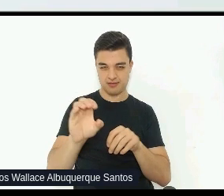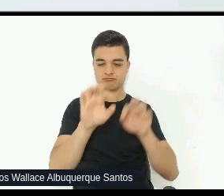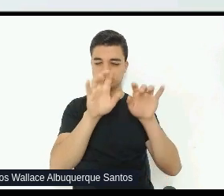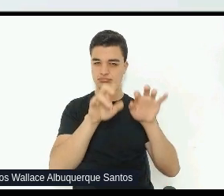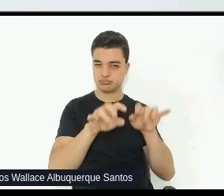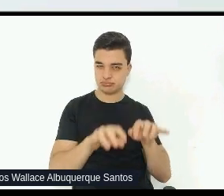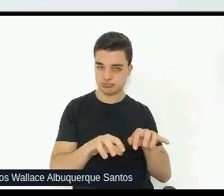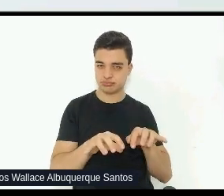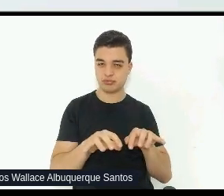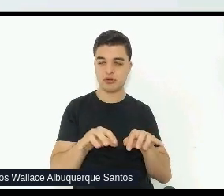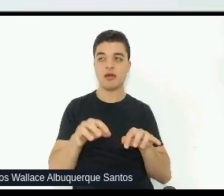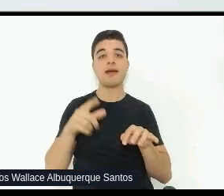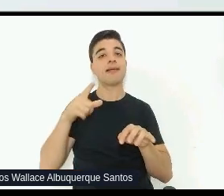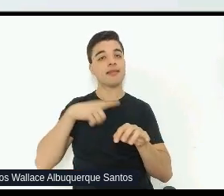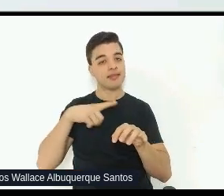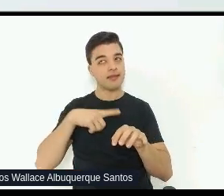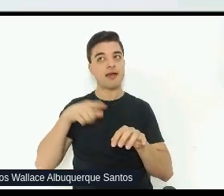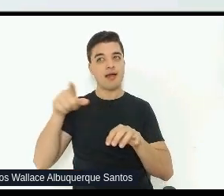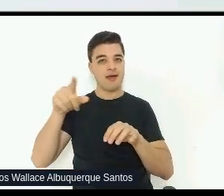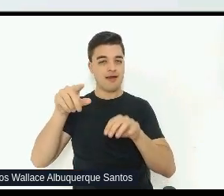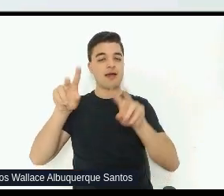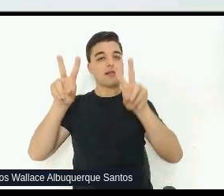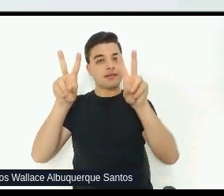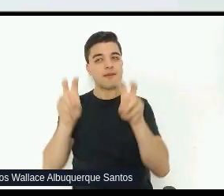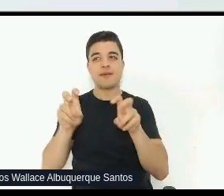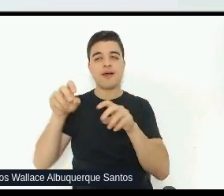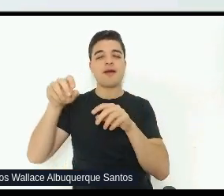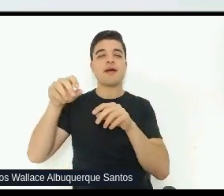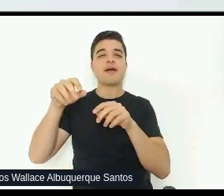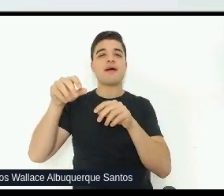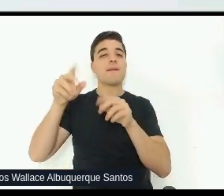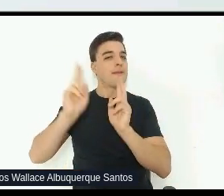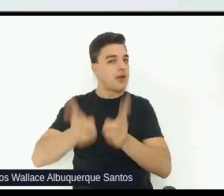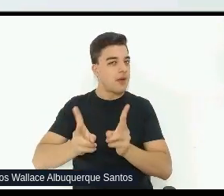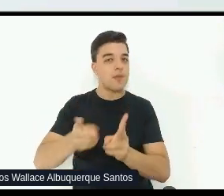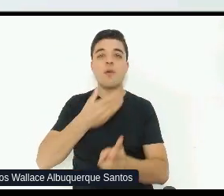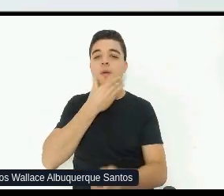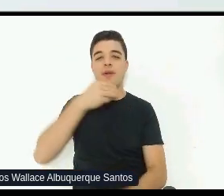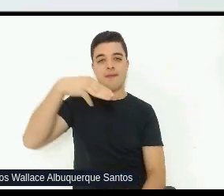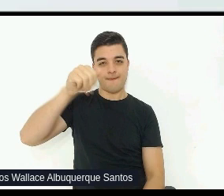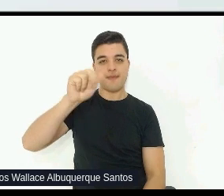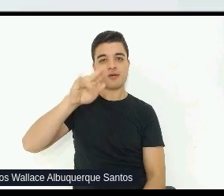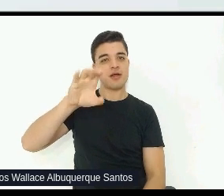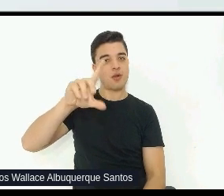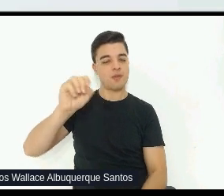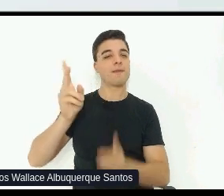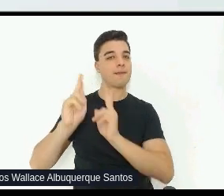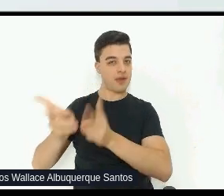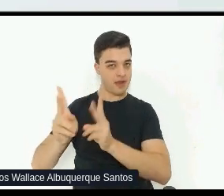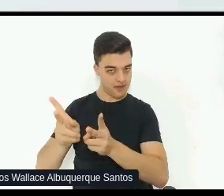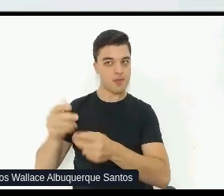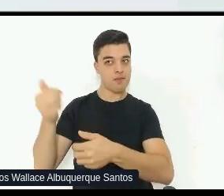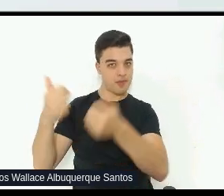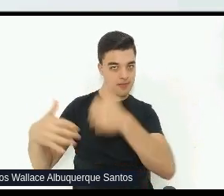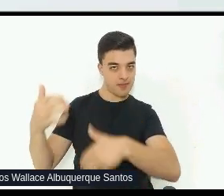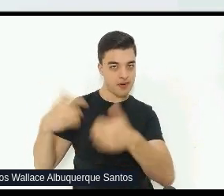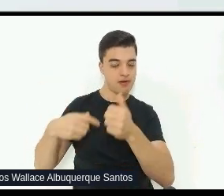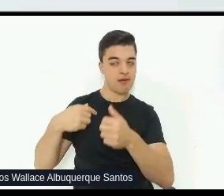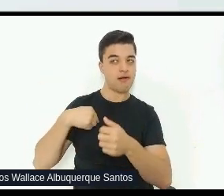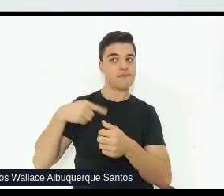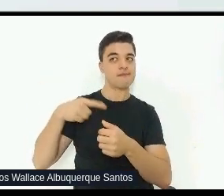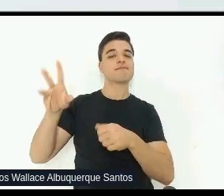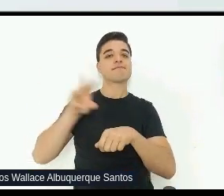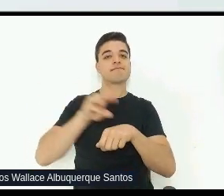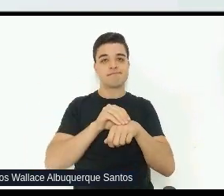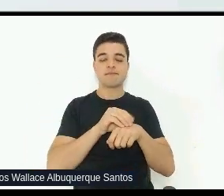tive uma cadeira, uma disciplina com o Marcelo, e ele apresentou, e eu falei, não, é isso que eu quero fazer, então eu vou fazer uma análise heurística de e-commerce, de páginas de